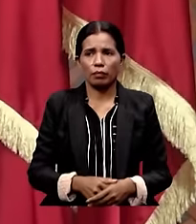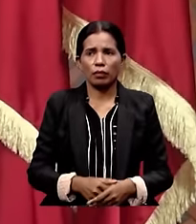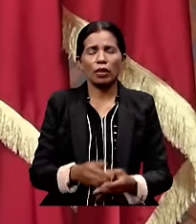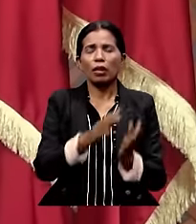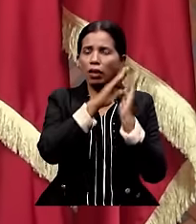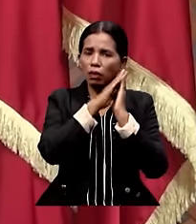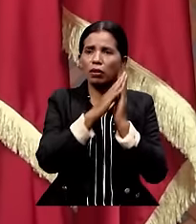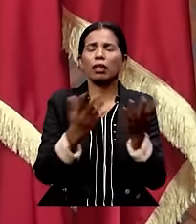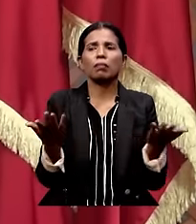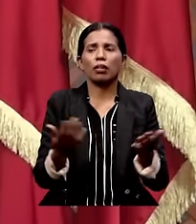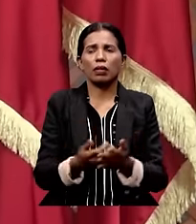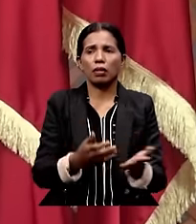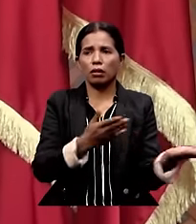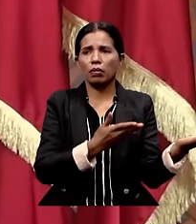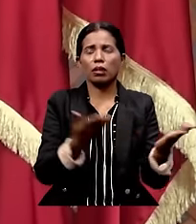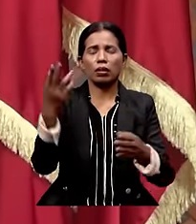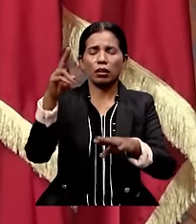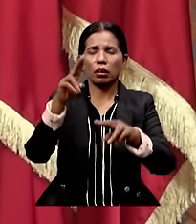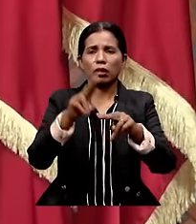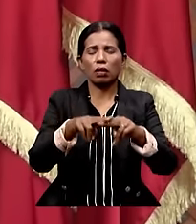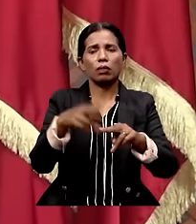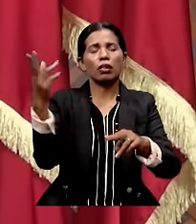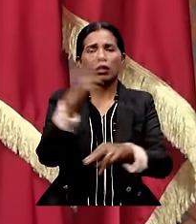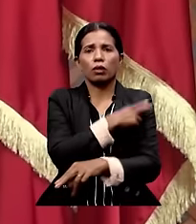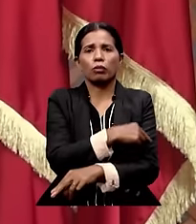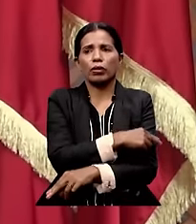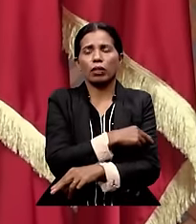não é bem. Cama nem mais e hospital.